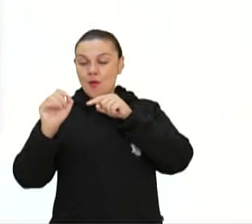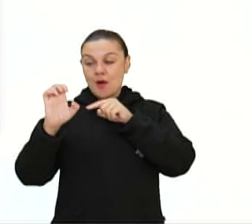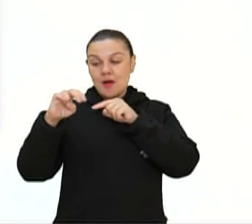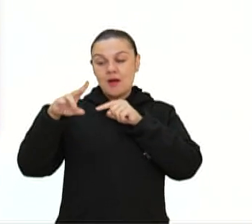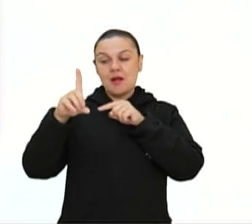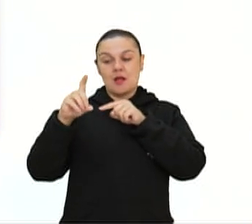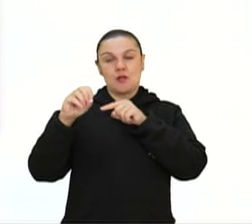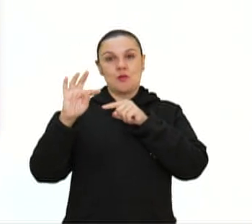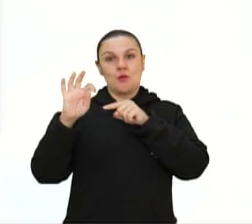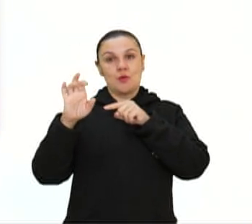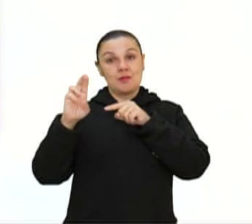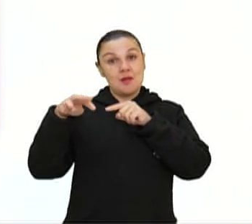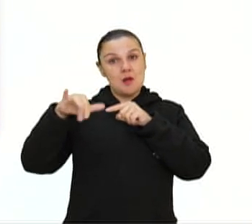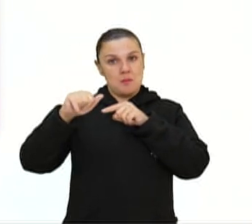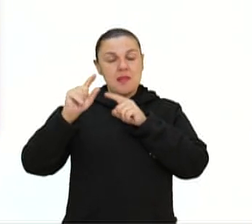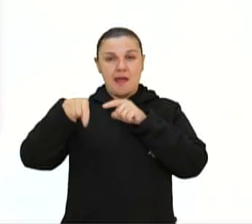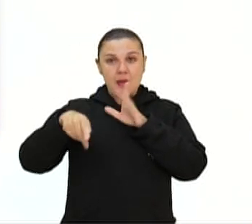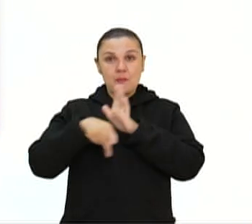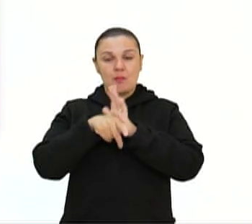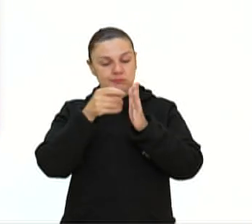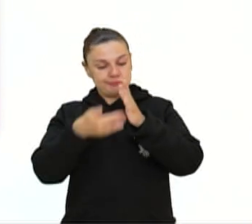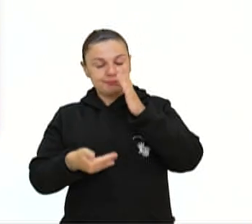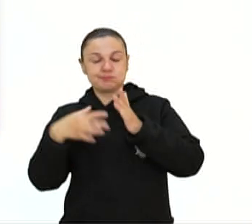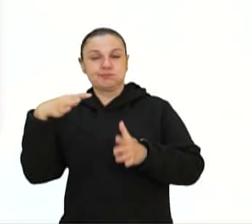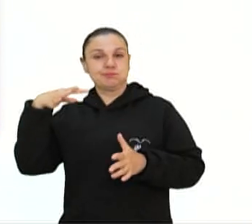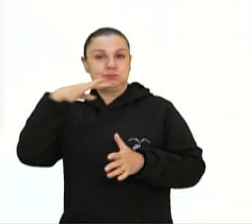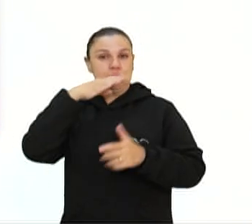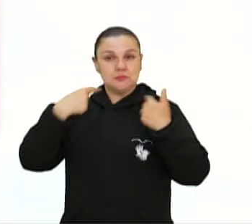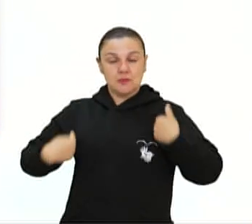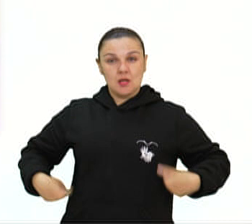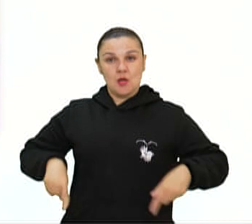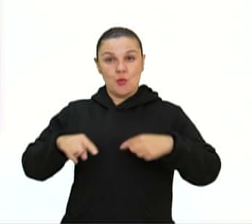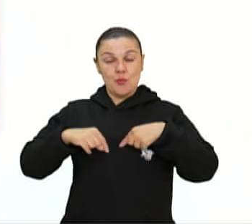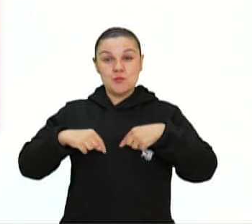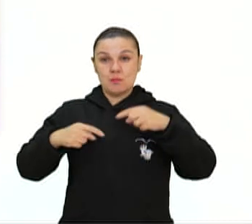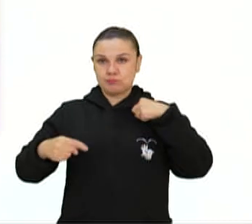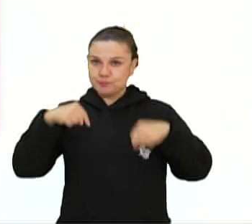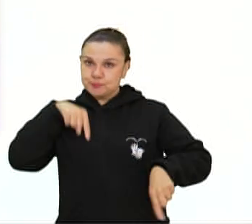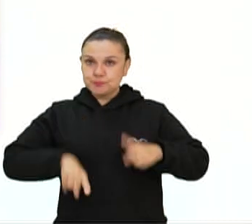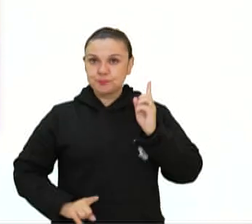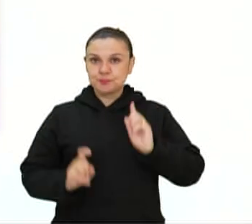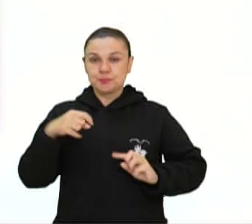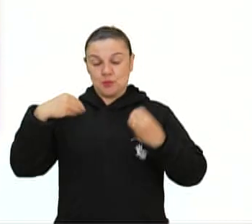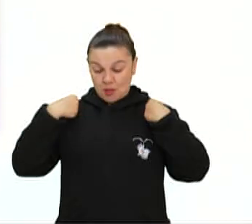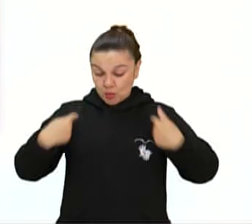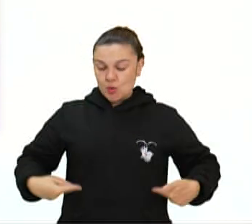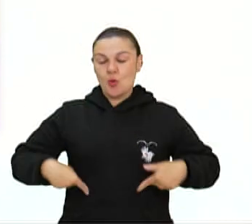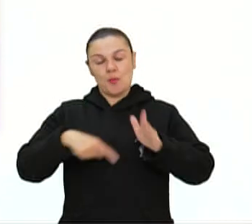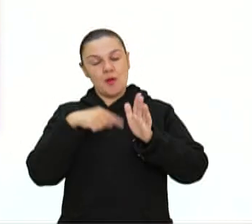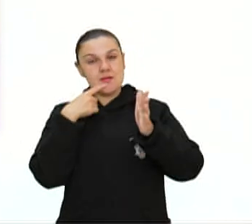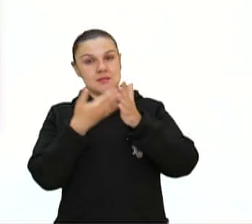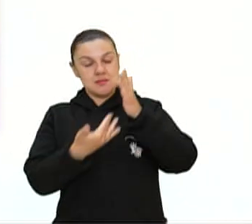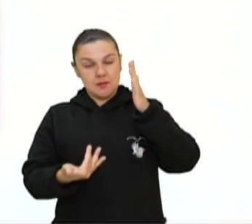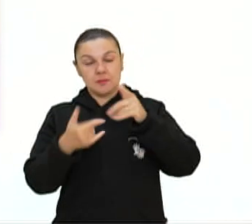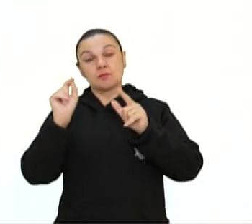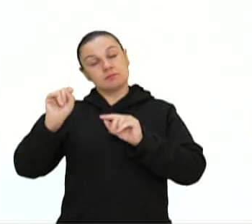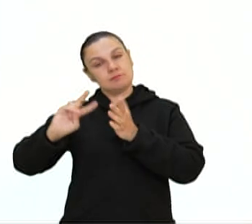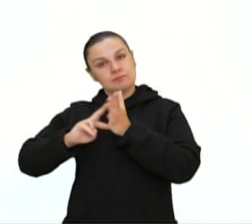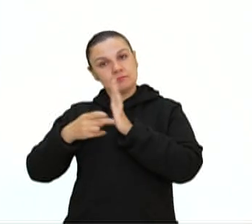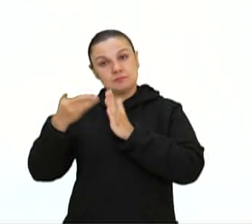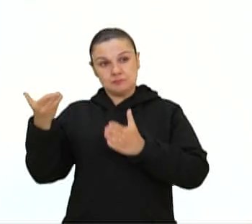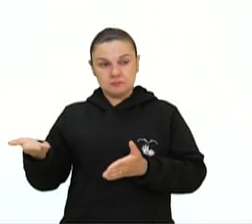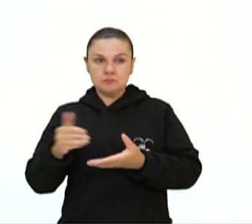alguns animais têm de controlar a temperatura utilizando o próprio metabolismo, beleza? Então essa é a definição para